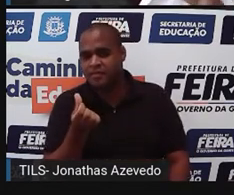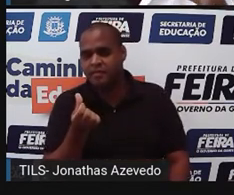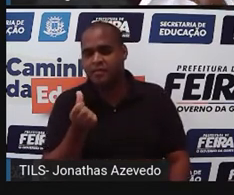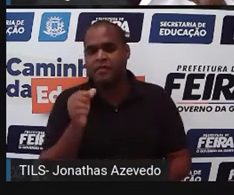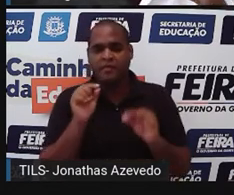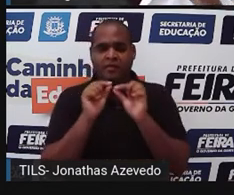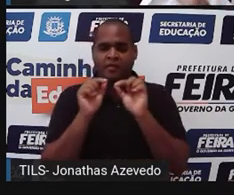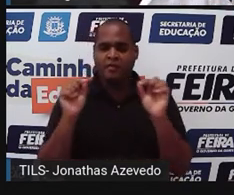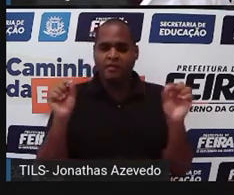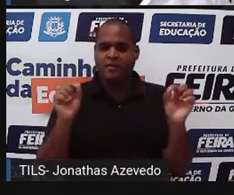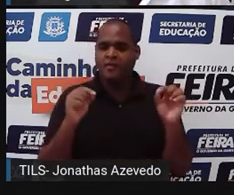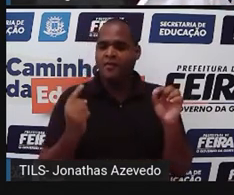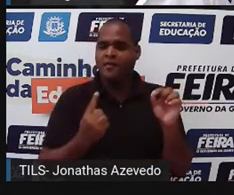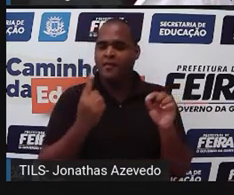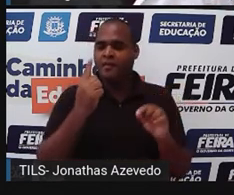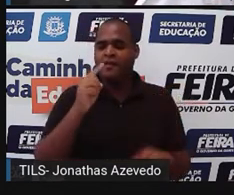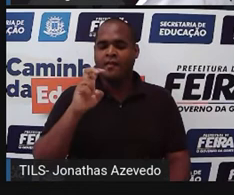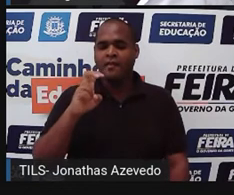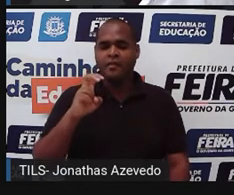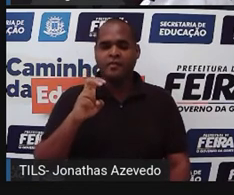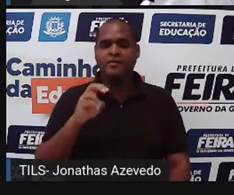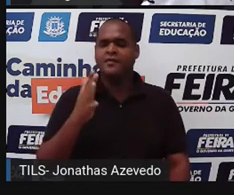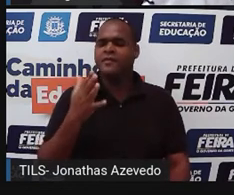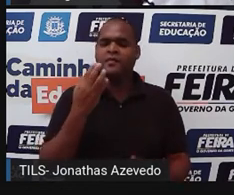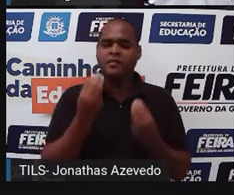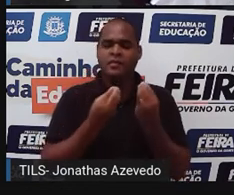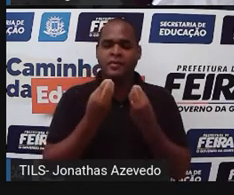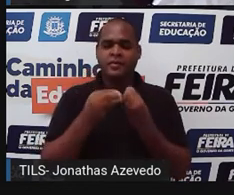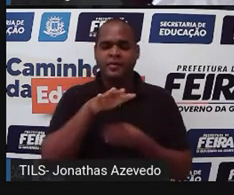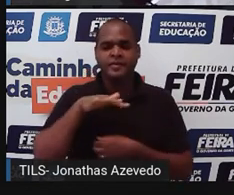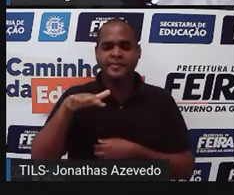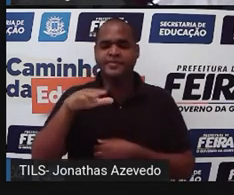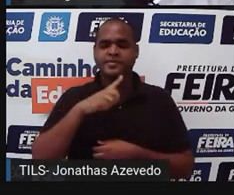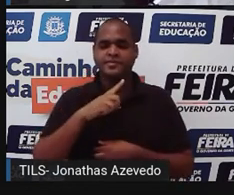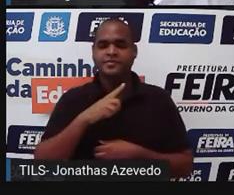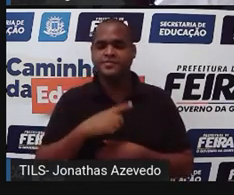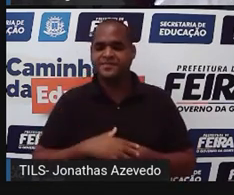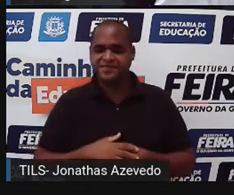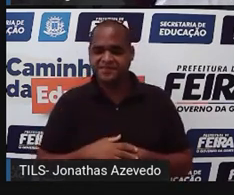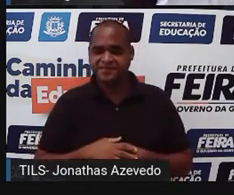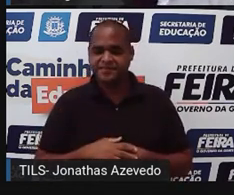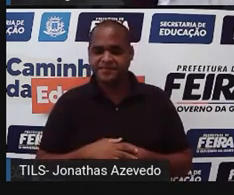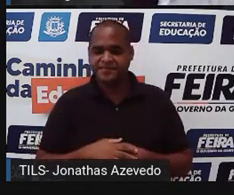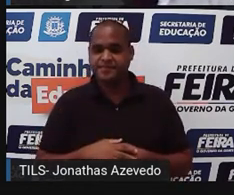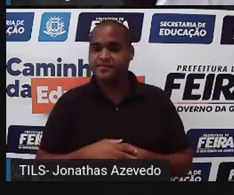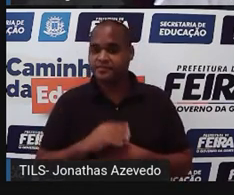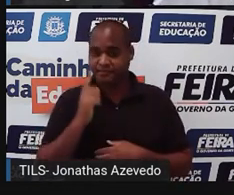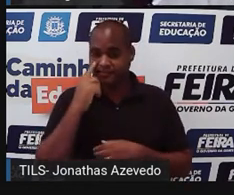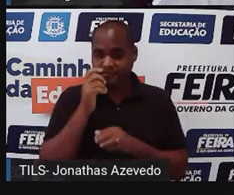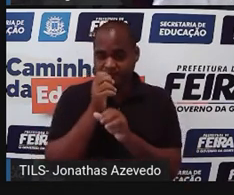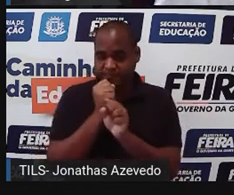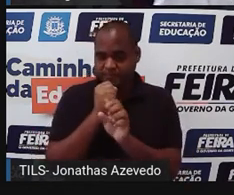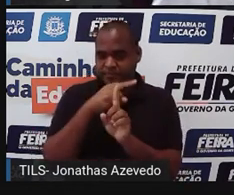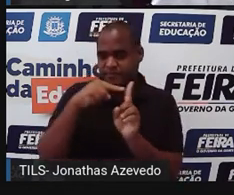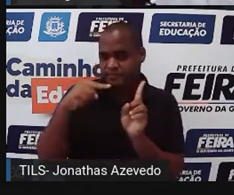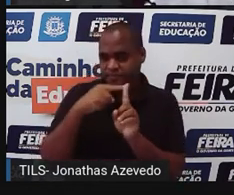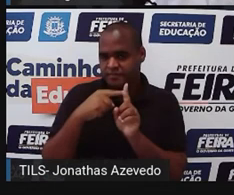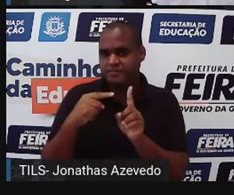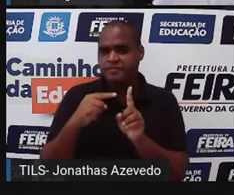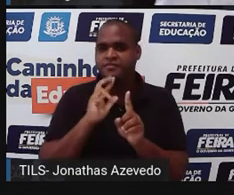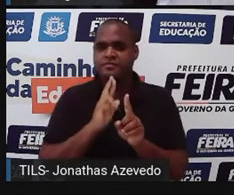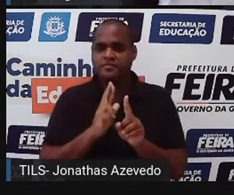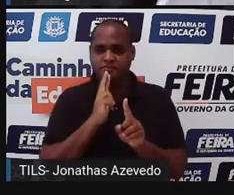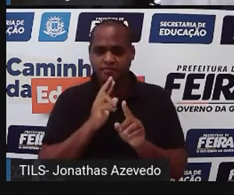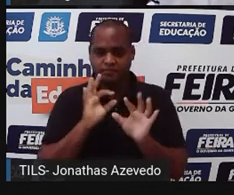nos dois então a gente basta calcular uma só como é que fica a área desse triângulo Thalia com a setinha metade do produto